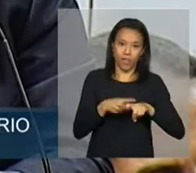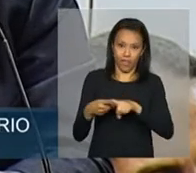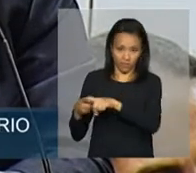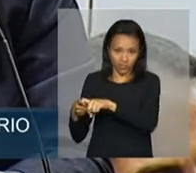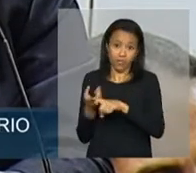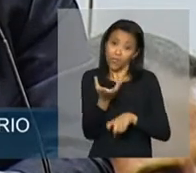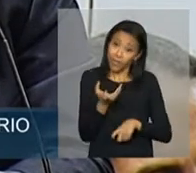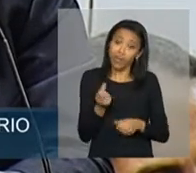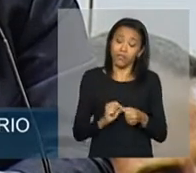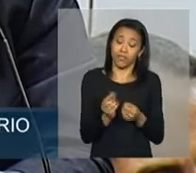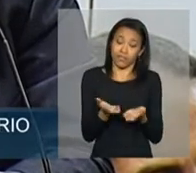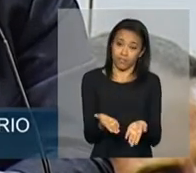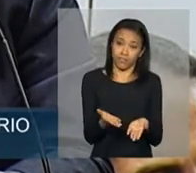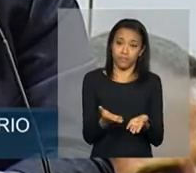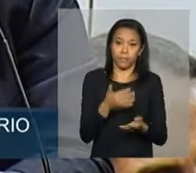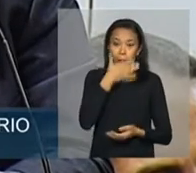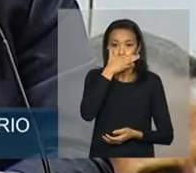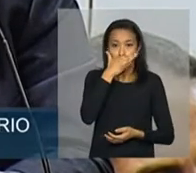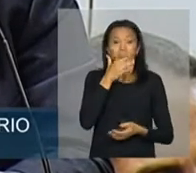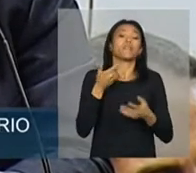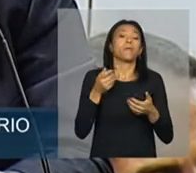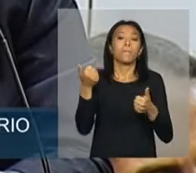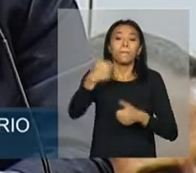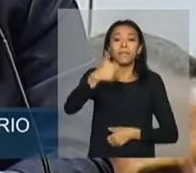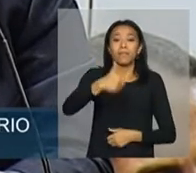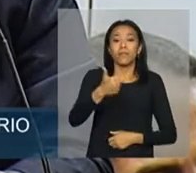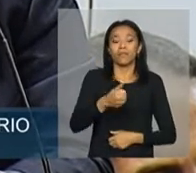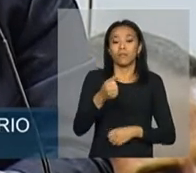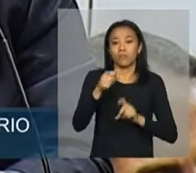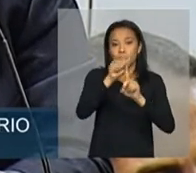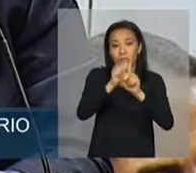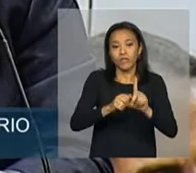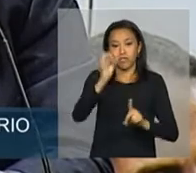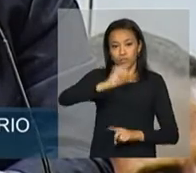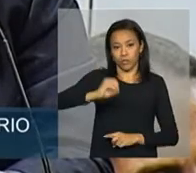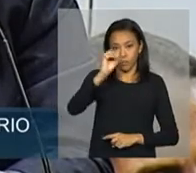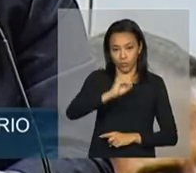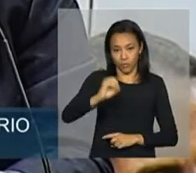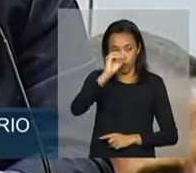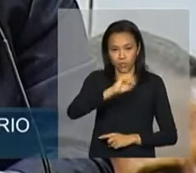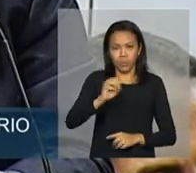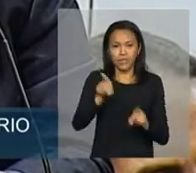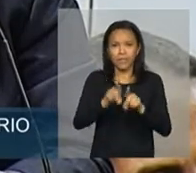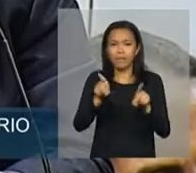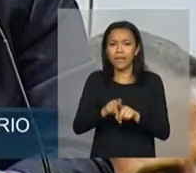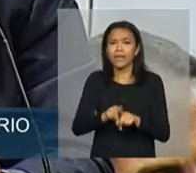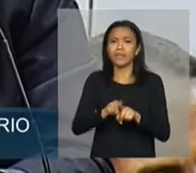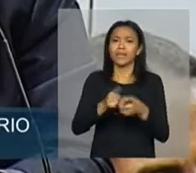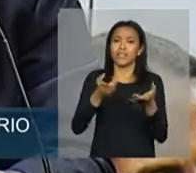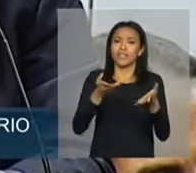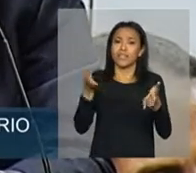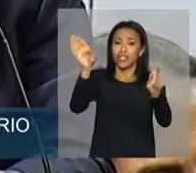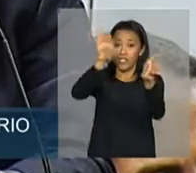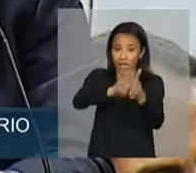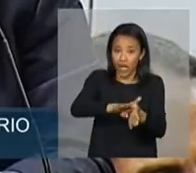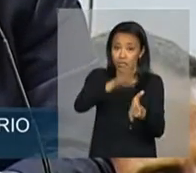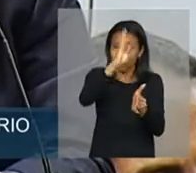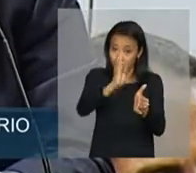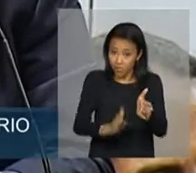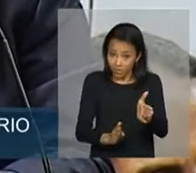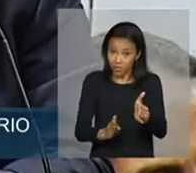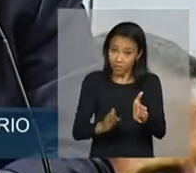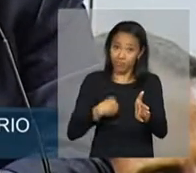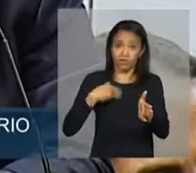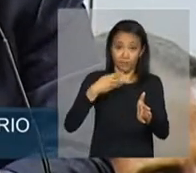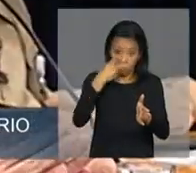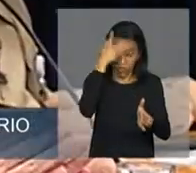poderem fazê-lo e a 1º de outubro a ideia de chegada dos brasileiros para os municípios e num segundo momento